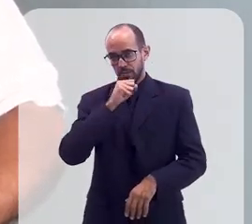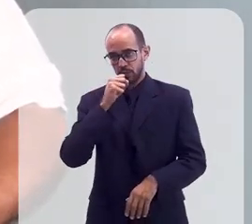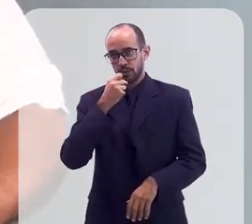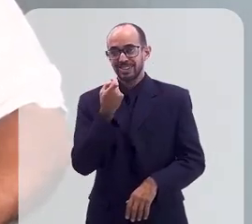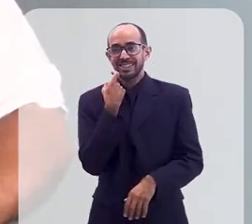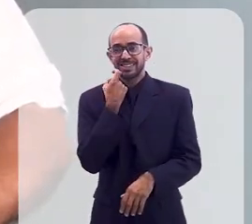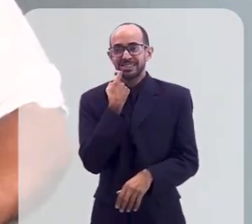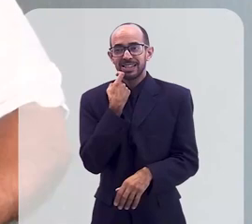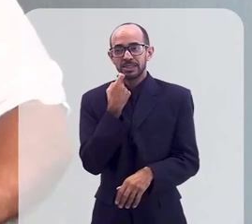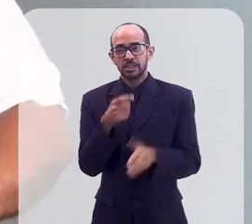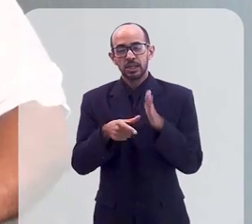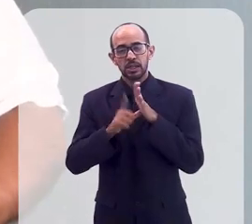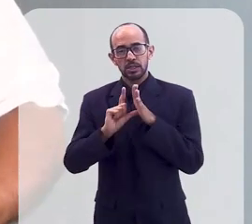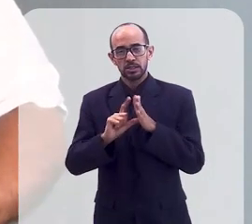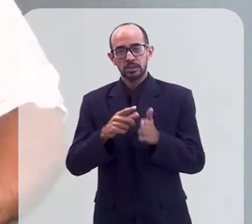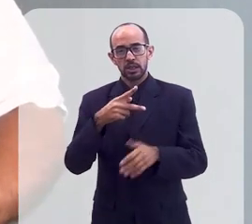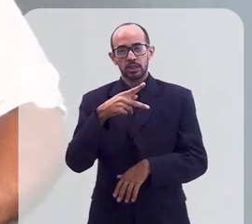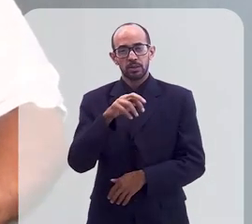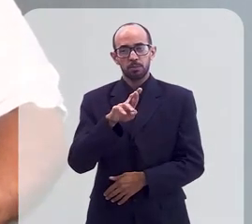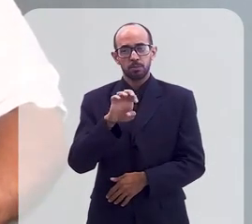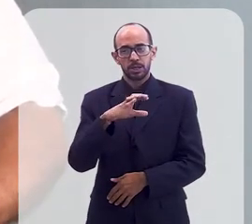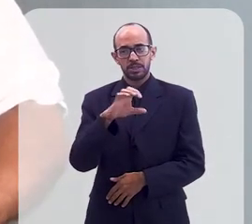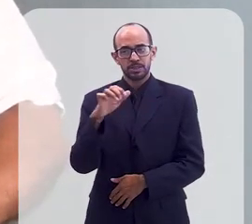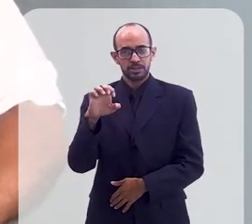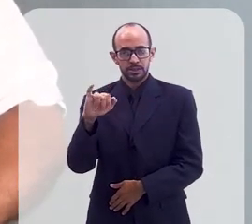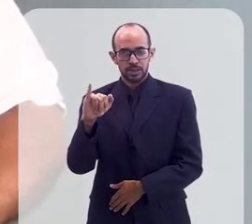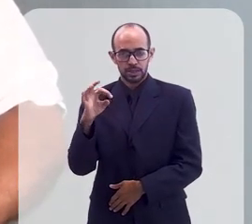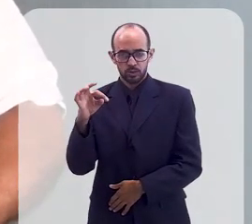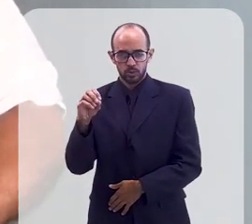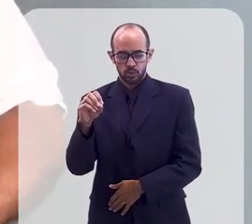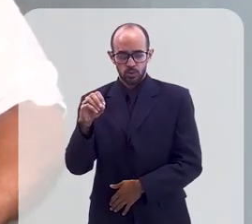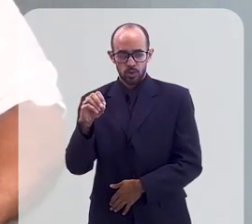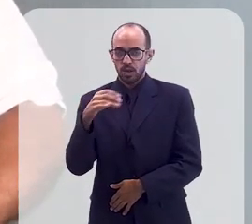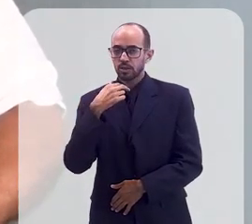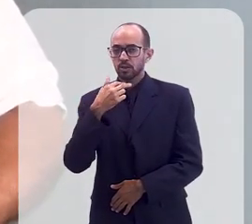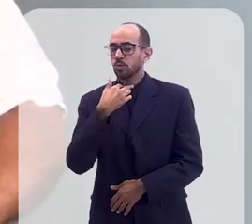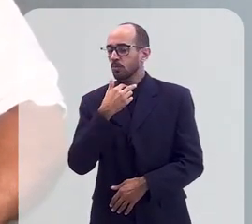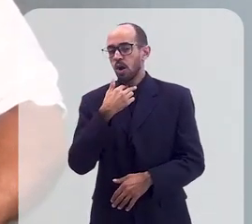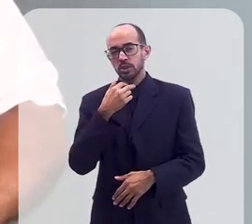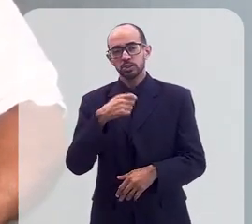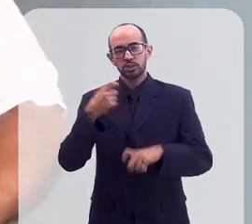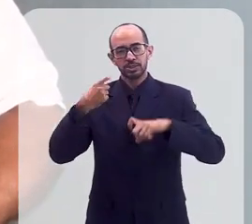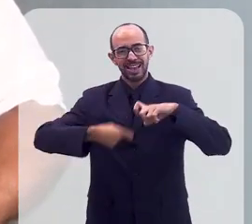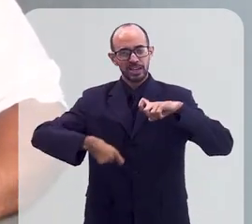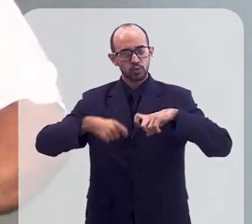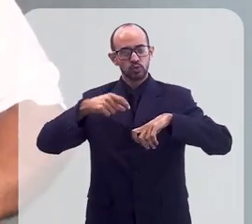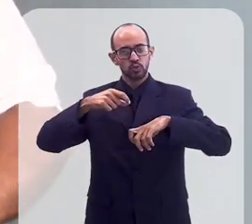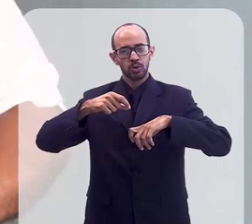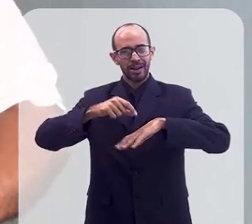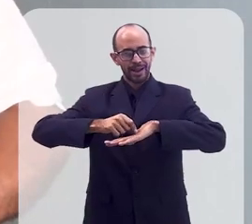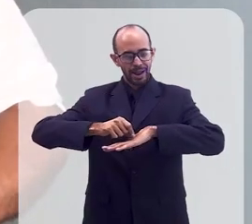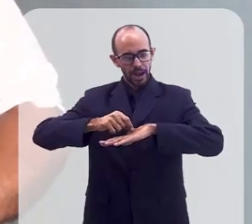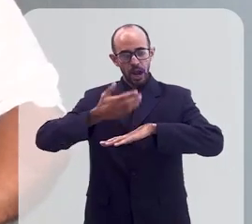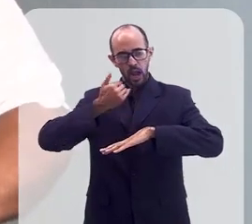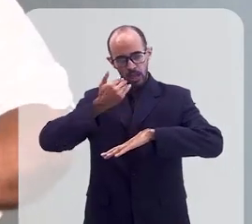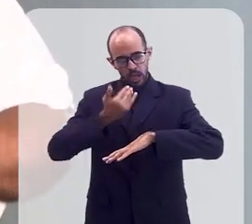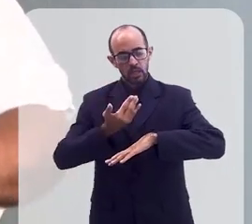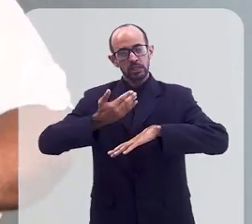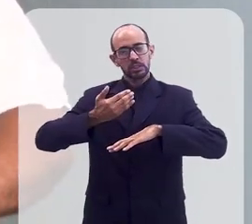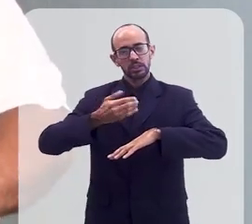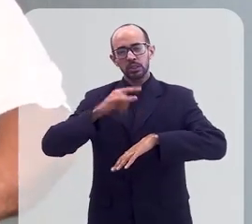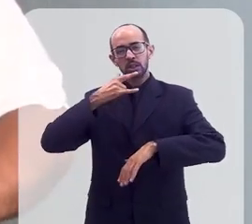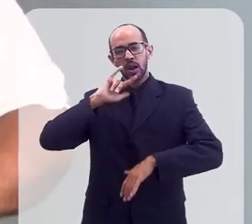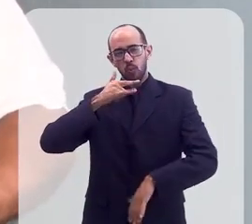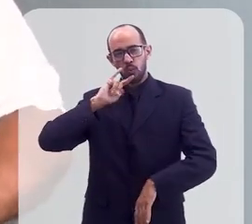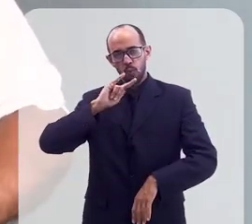na sexta-feira é preceito, tá? De carne, de sexo, de álcool, de tudo isso. Para resguardar